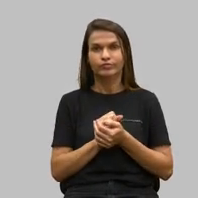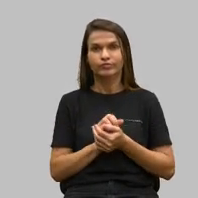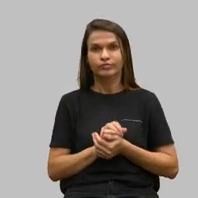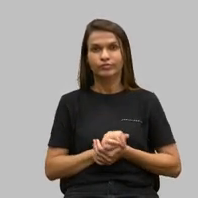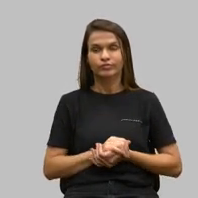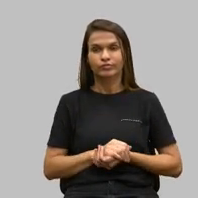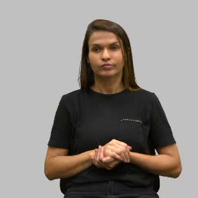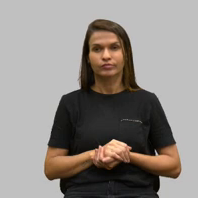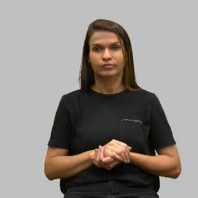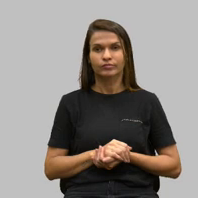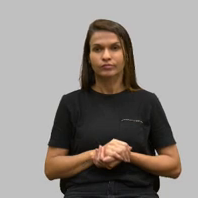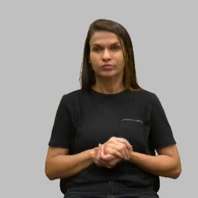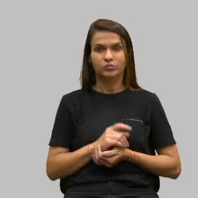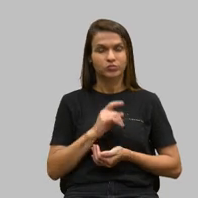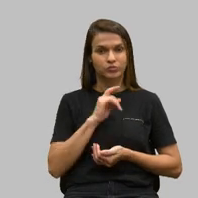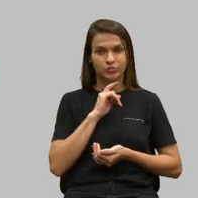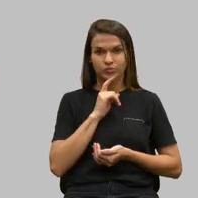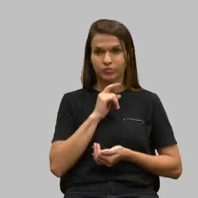Não consegue, não?